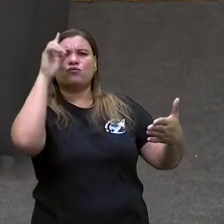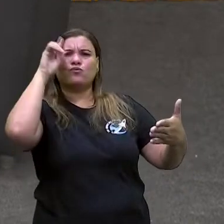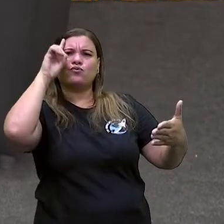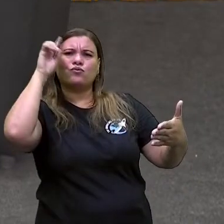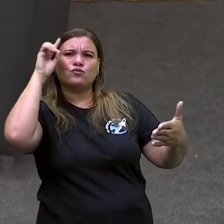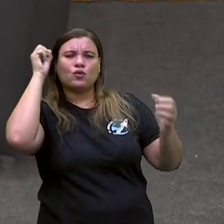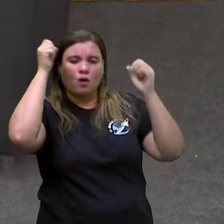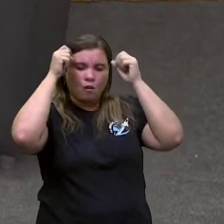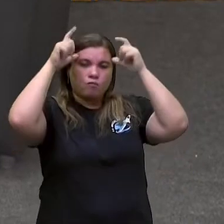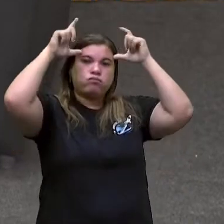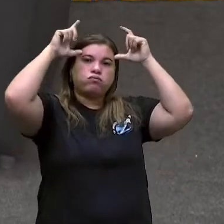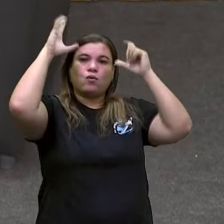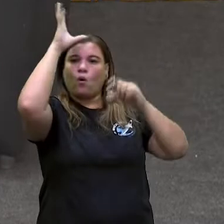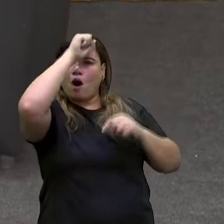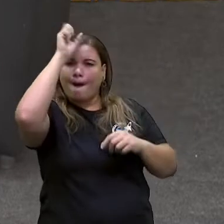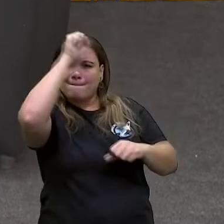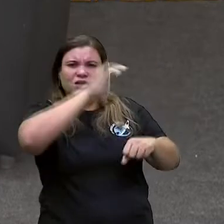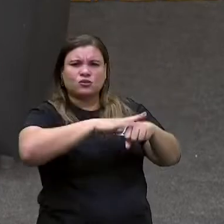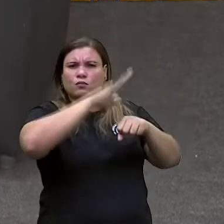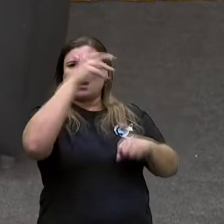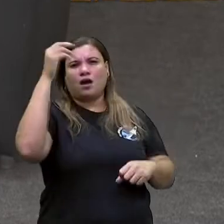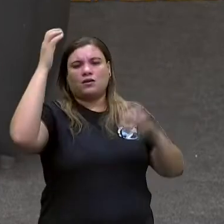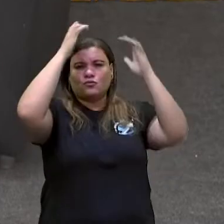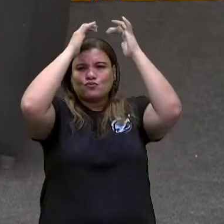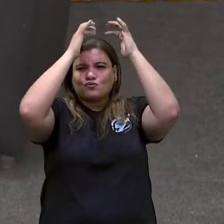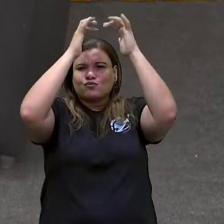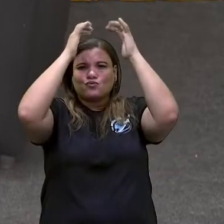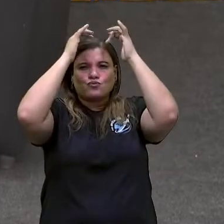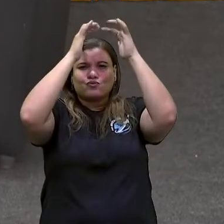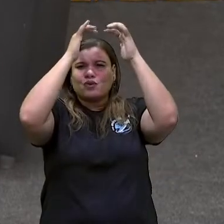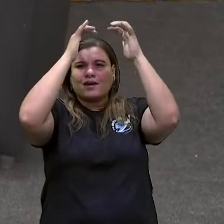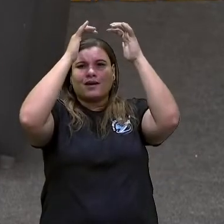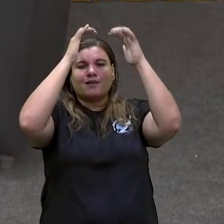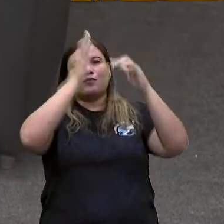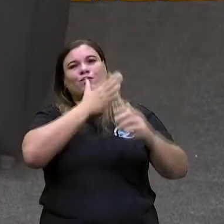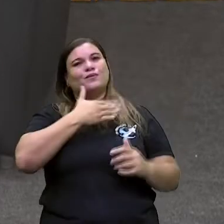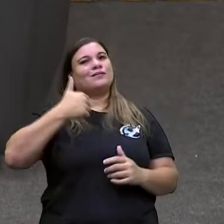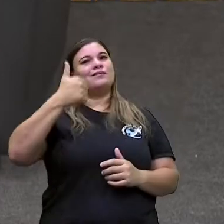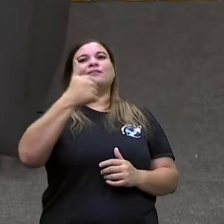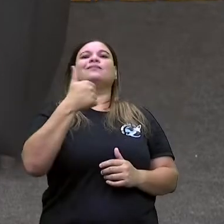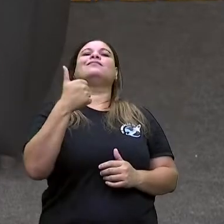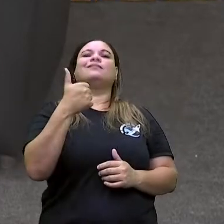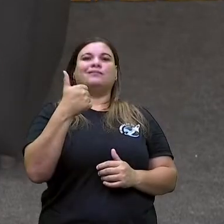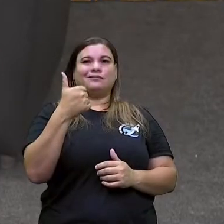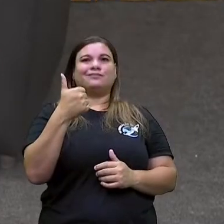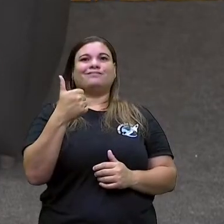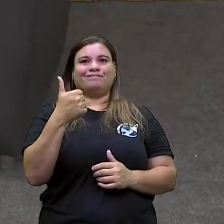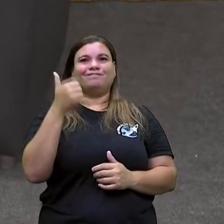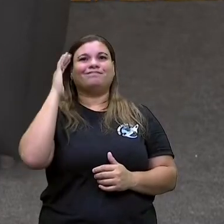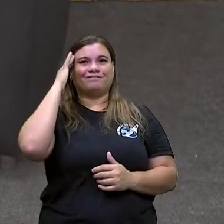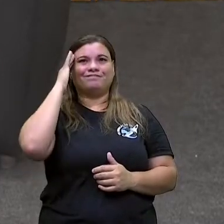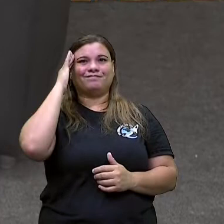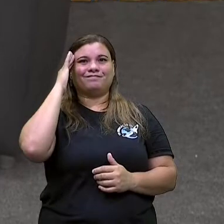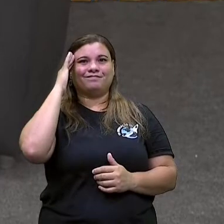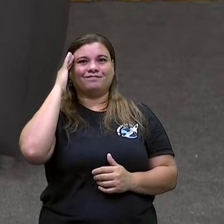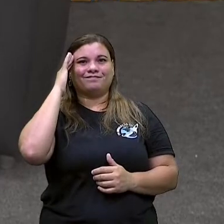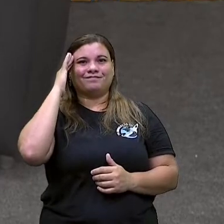jornal, quem lê jornais e revistas, vive mais? Nem tanto do que quem lê